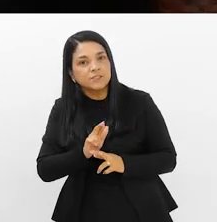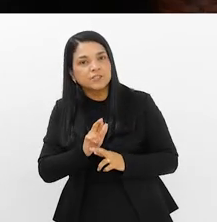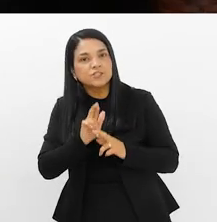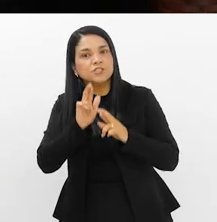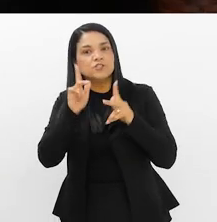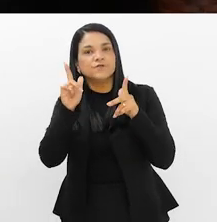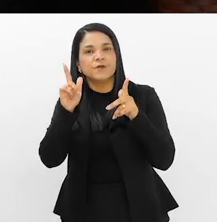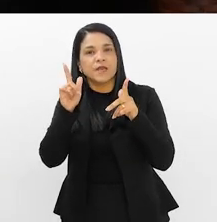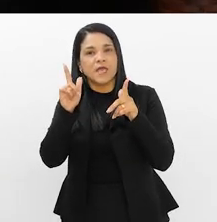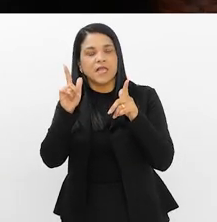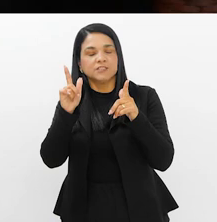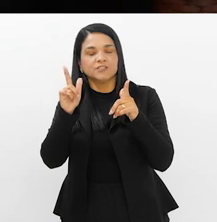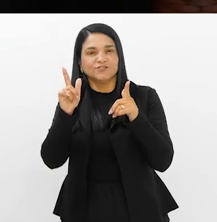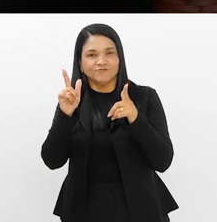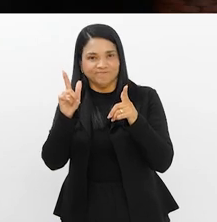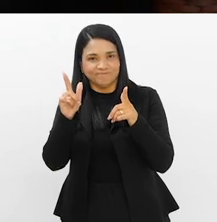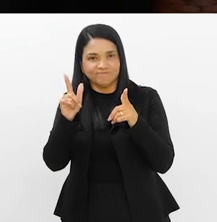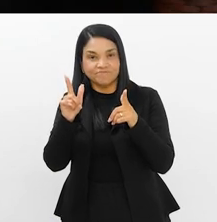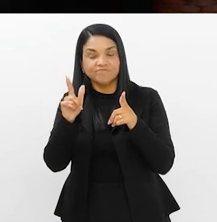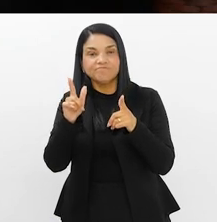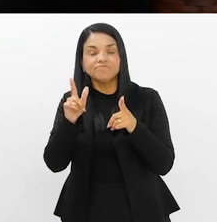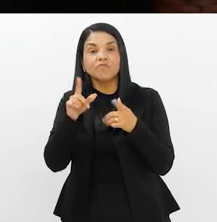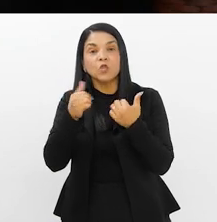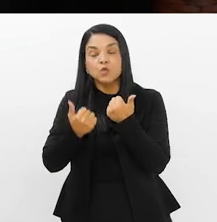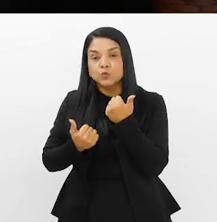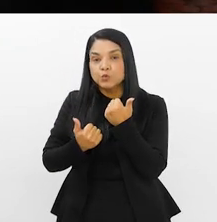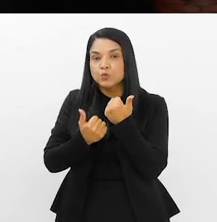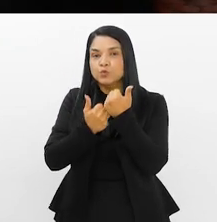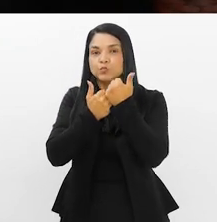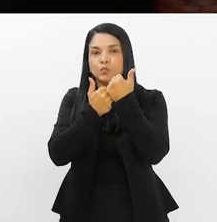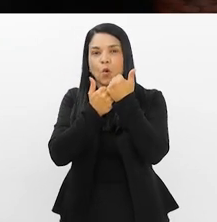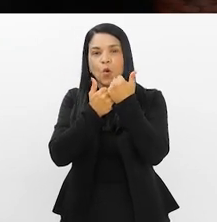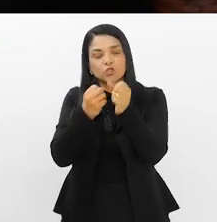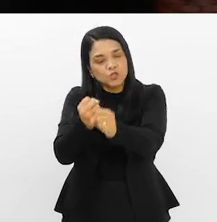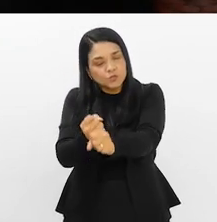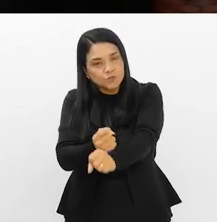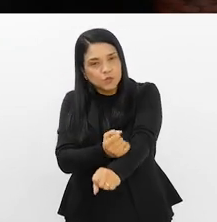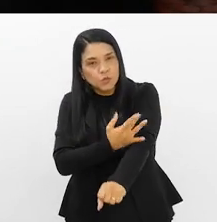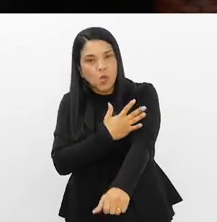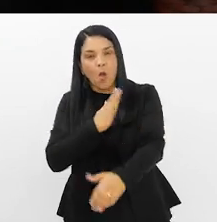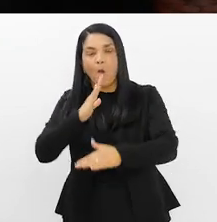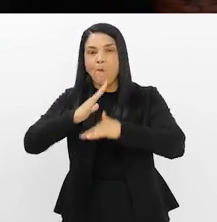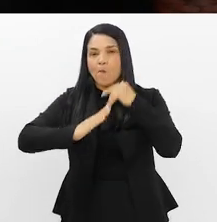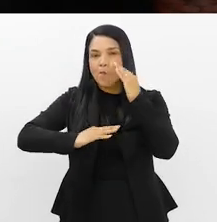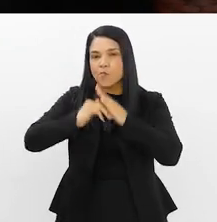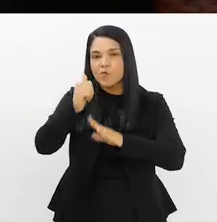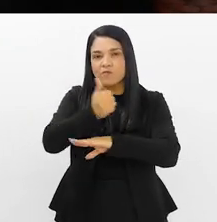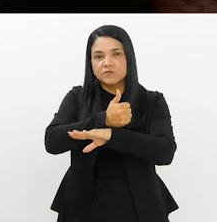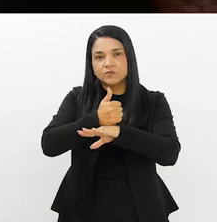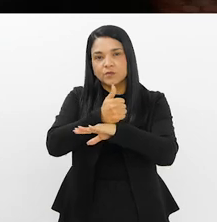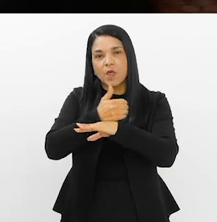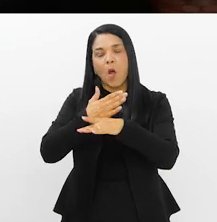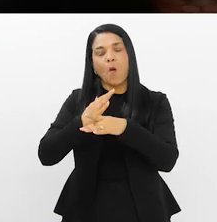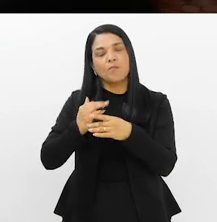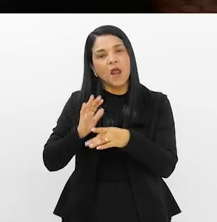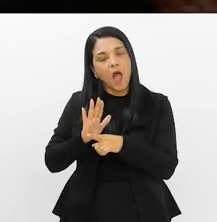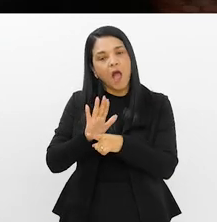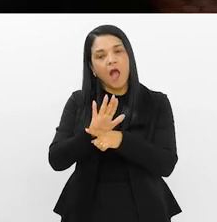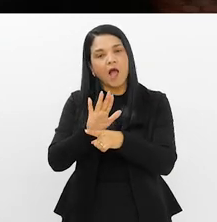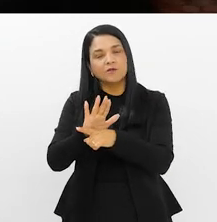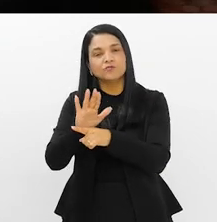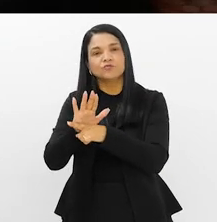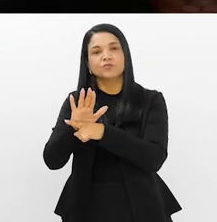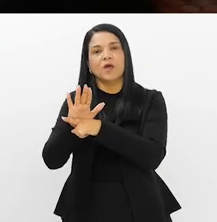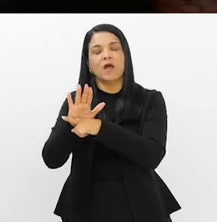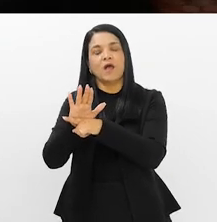né? Andando lado a lado. E esse suporte, né? Emocional, profissional, para amparar, para dar essa